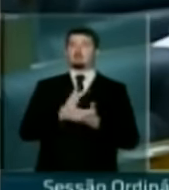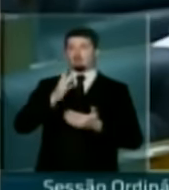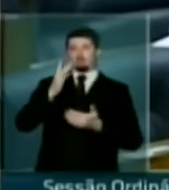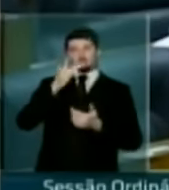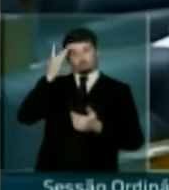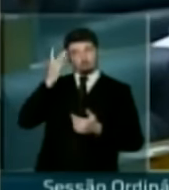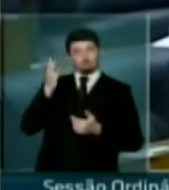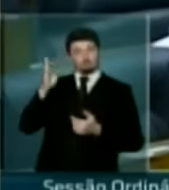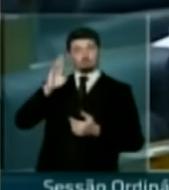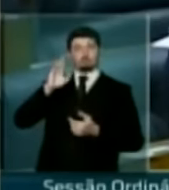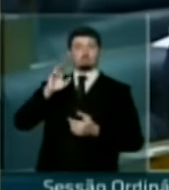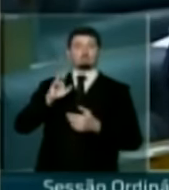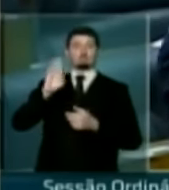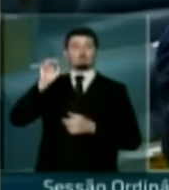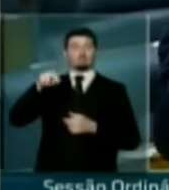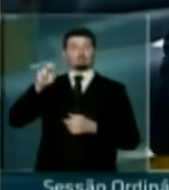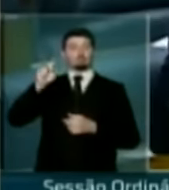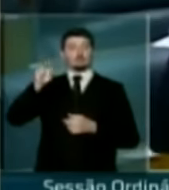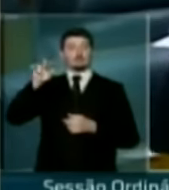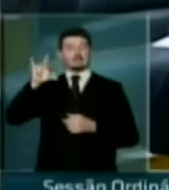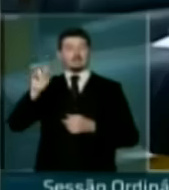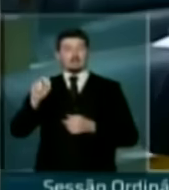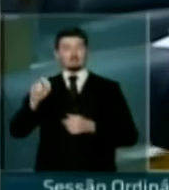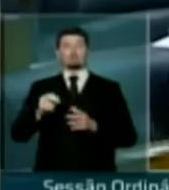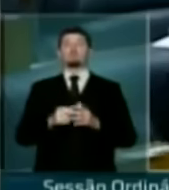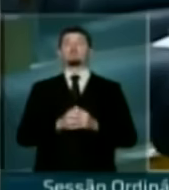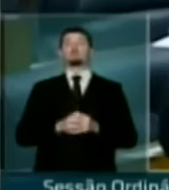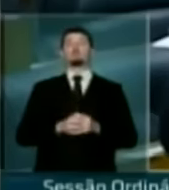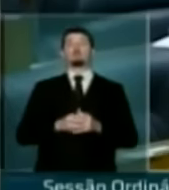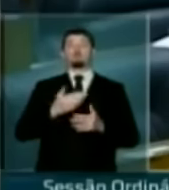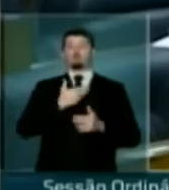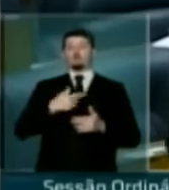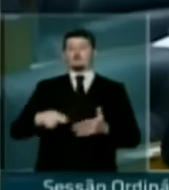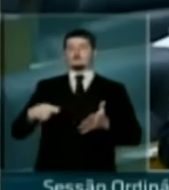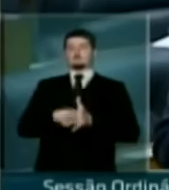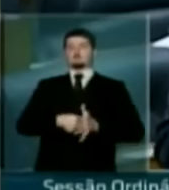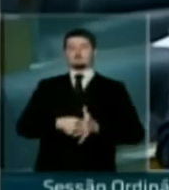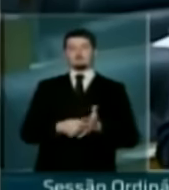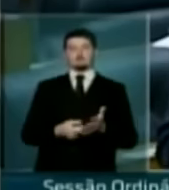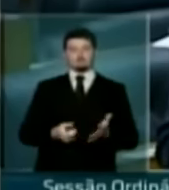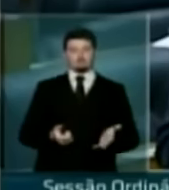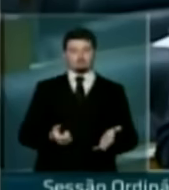o deputado Bolsonaro, de que o governo tenta impor...